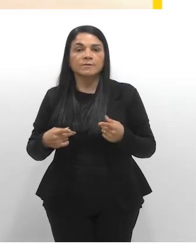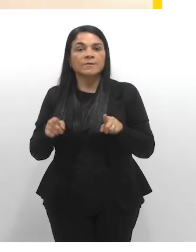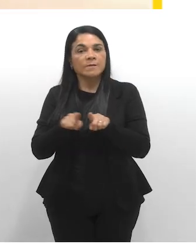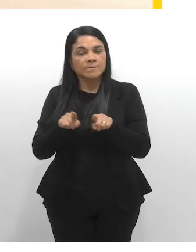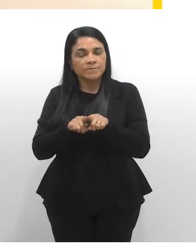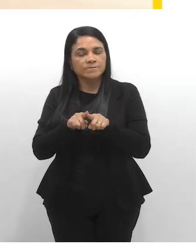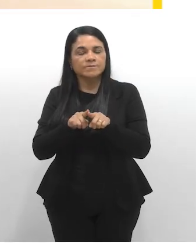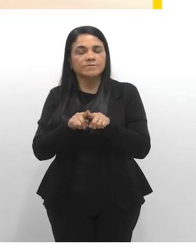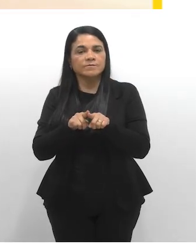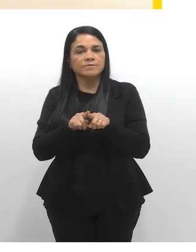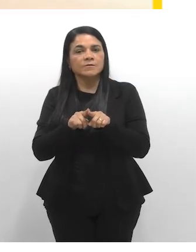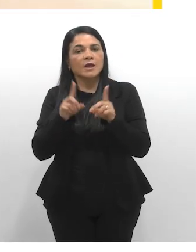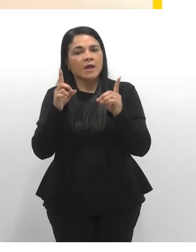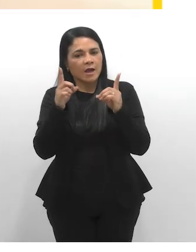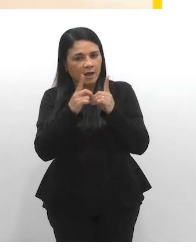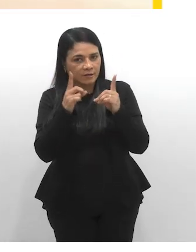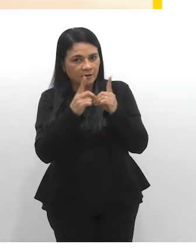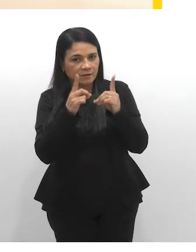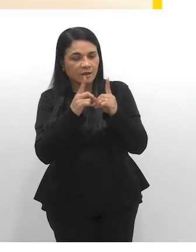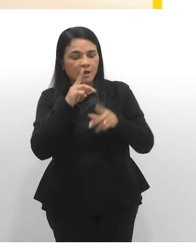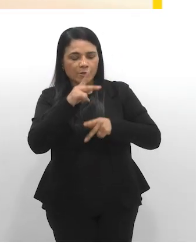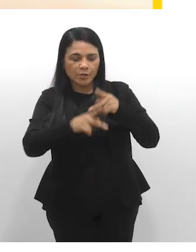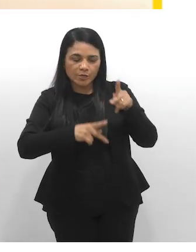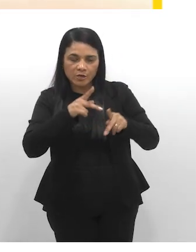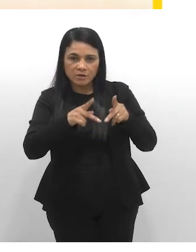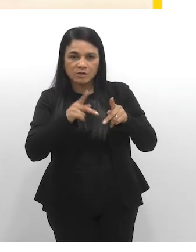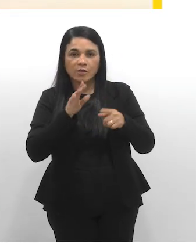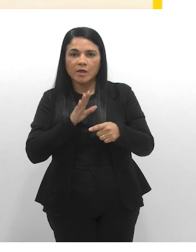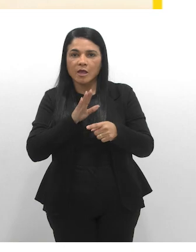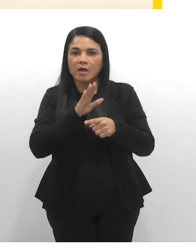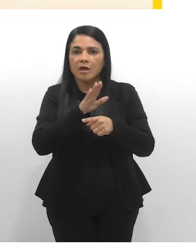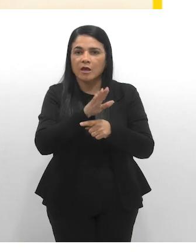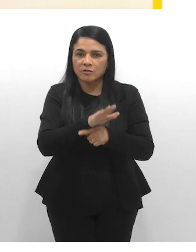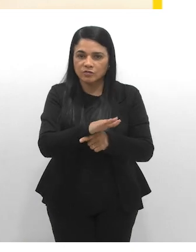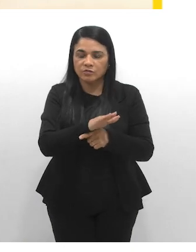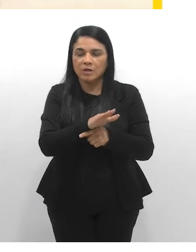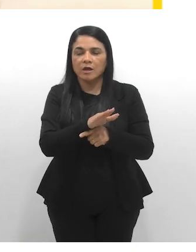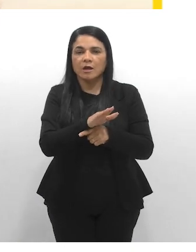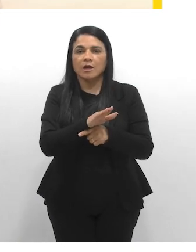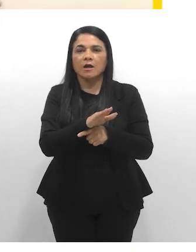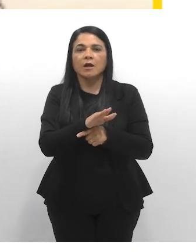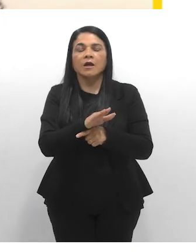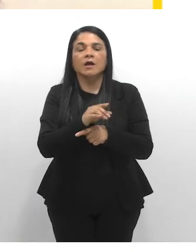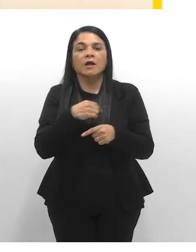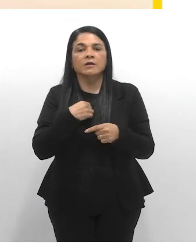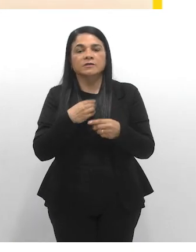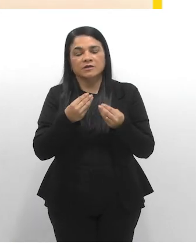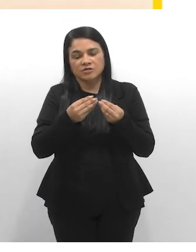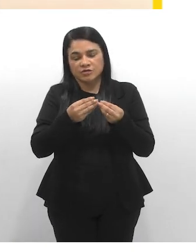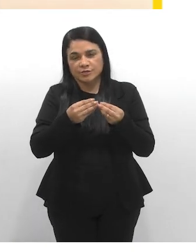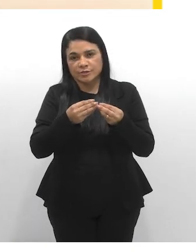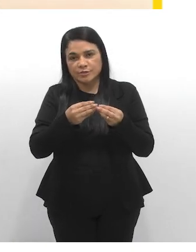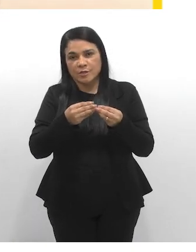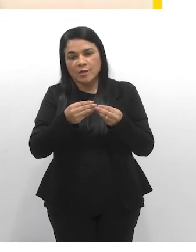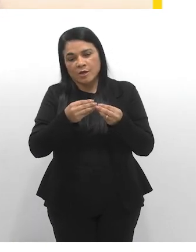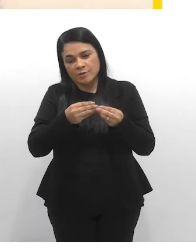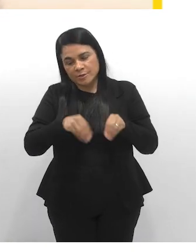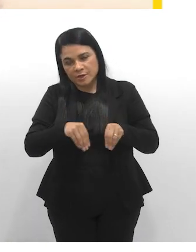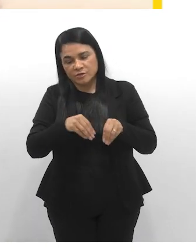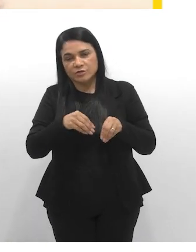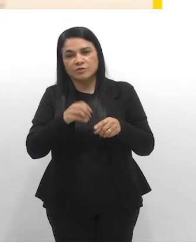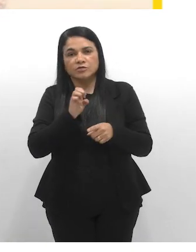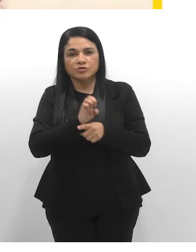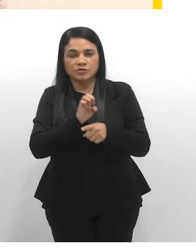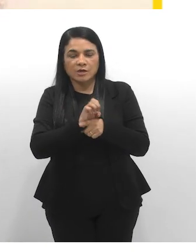gente está à disposição para atender a população e contribuir, né, na mitigação dos danos,